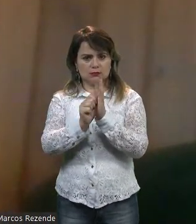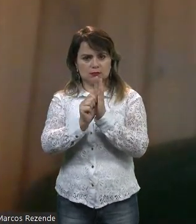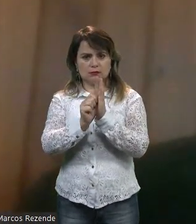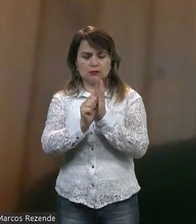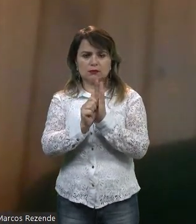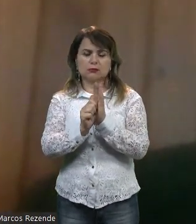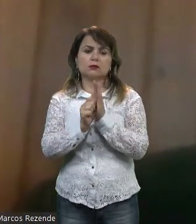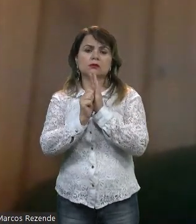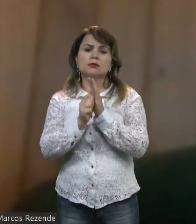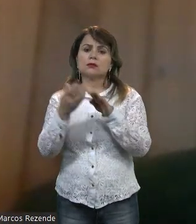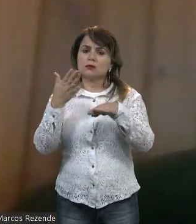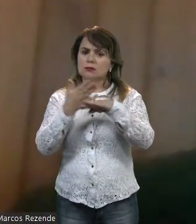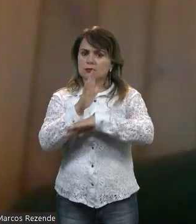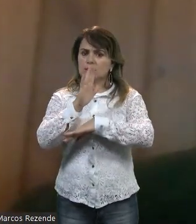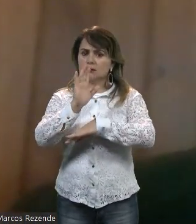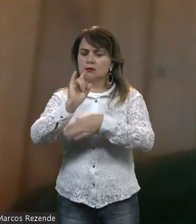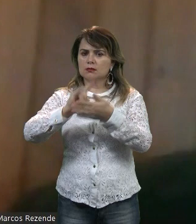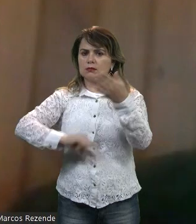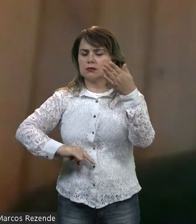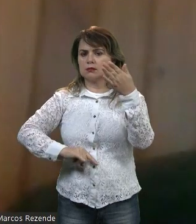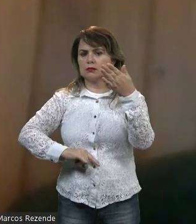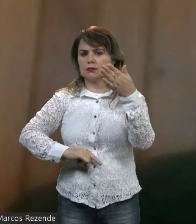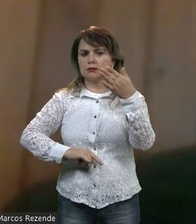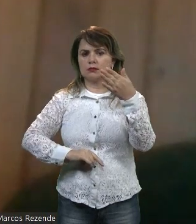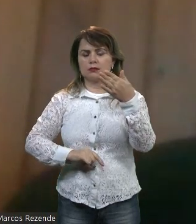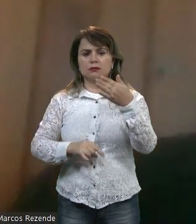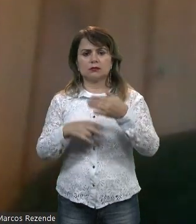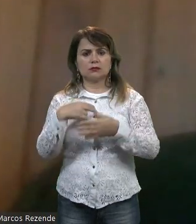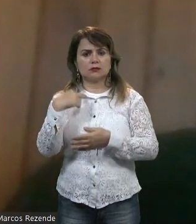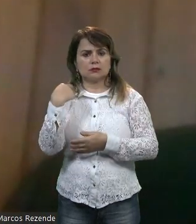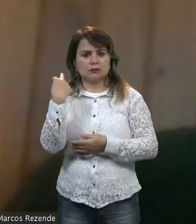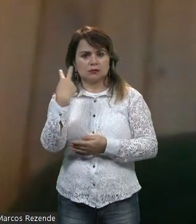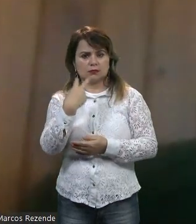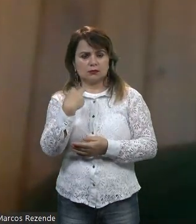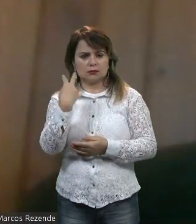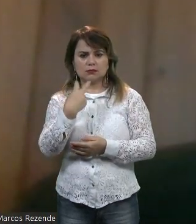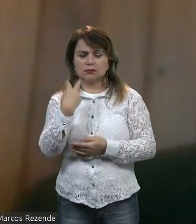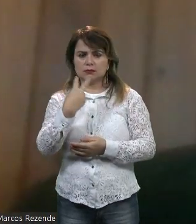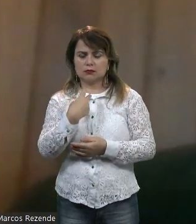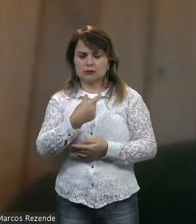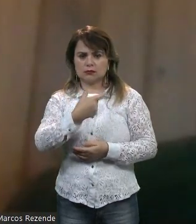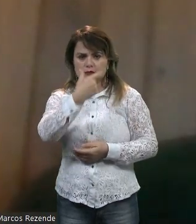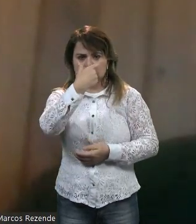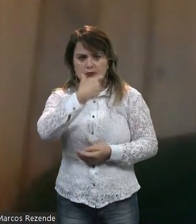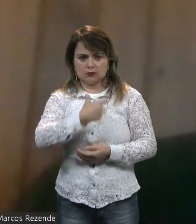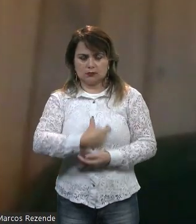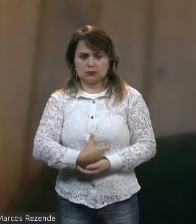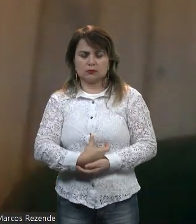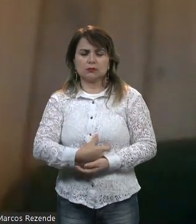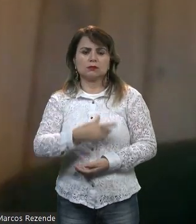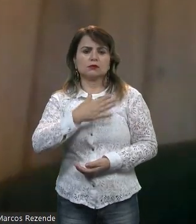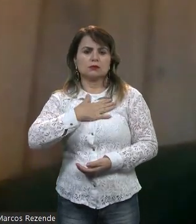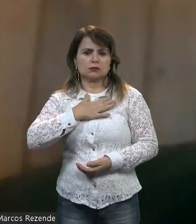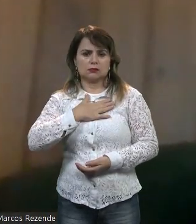aprovação de um requerimento verbal formulado de minha autoria,